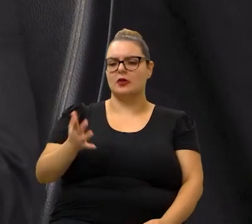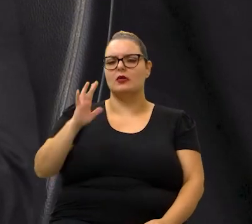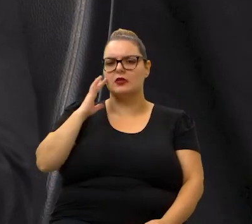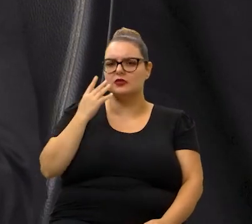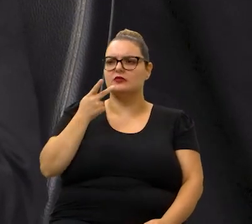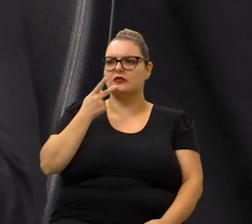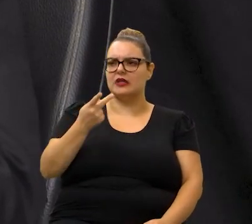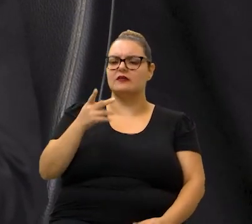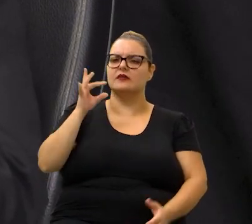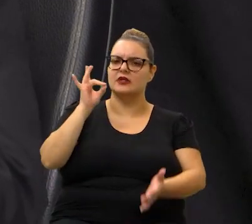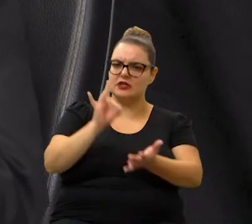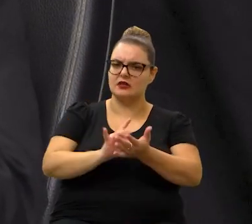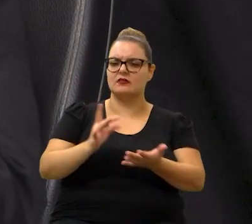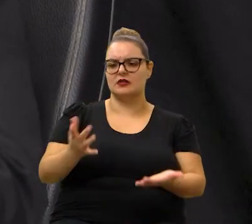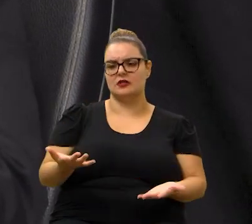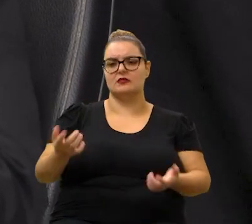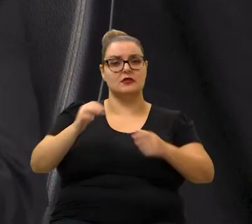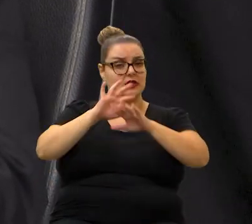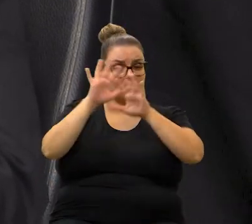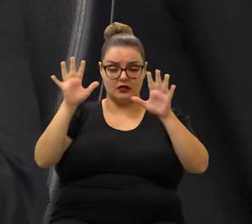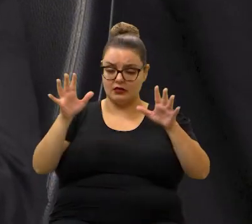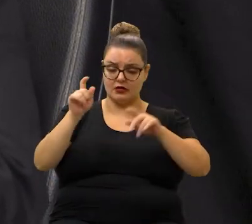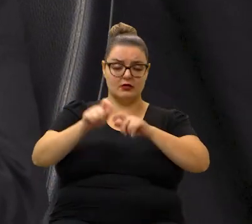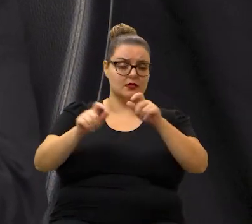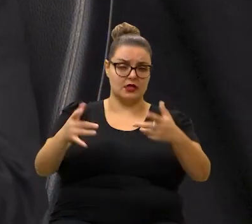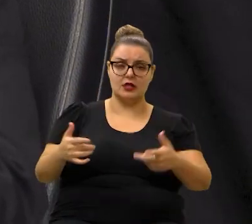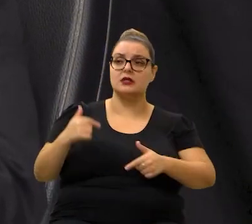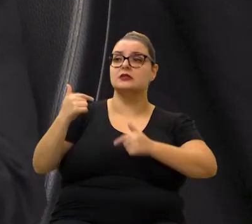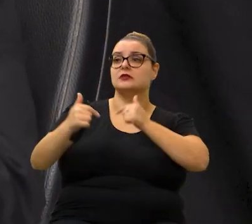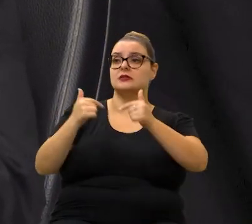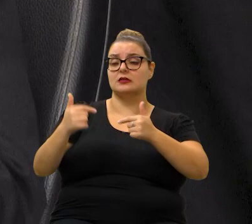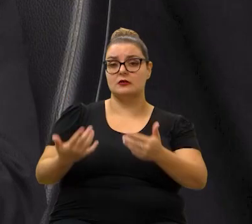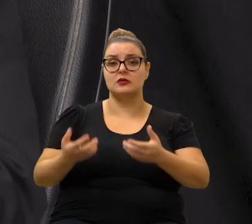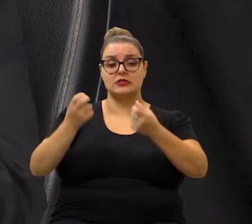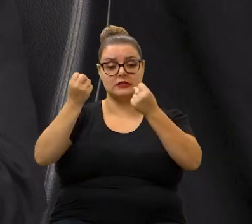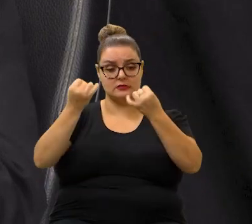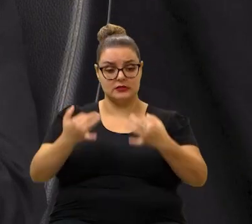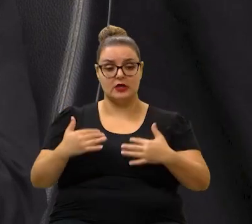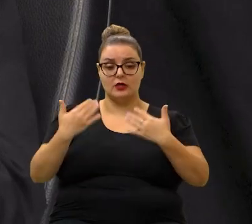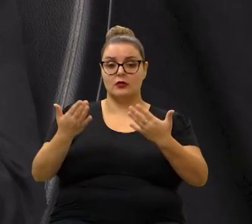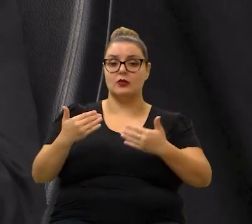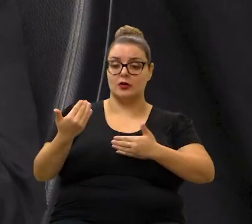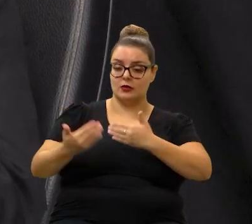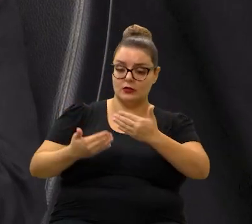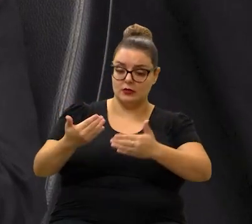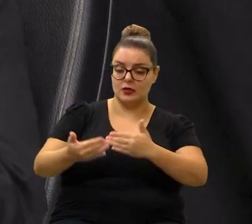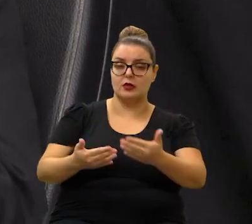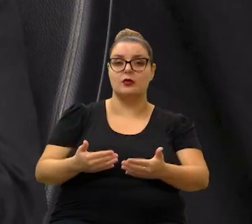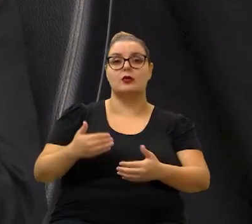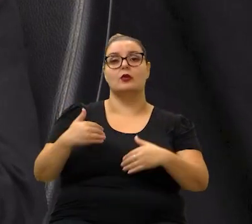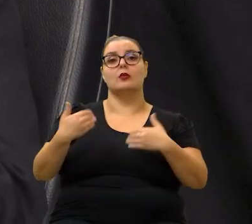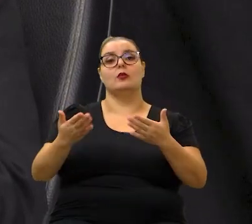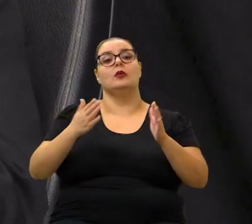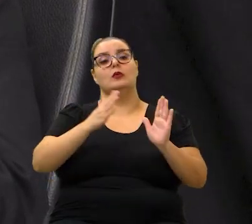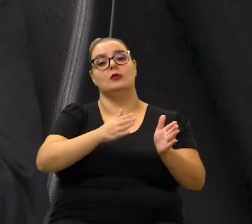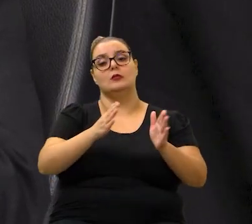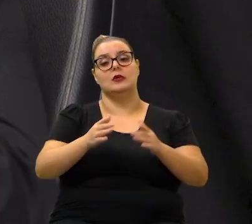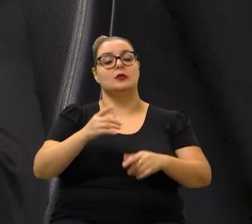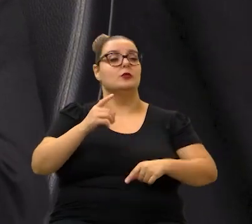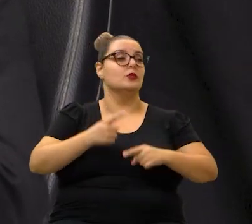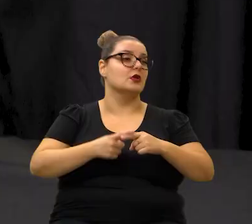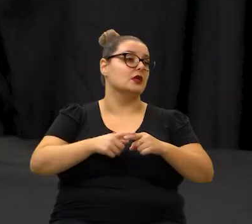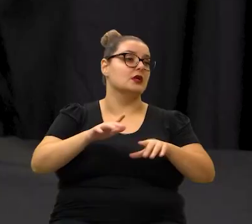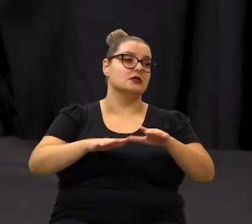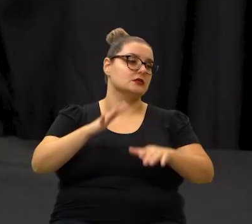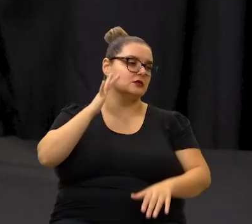temos que falar a verdade paraas pessoas e trabalhar explicar Qual que é o processo Qual é o passo a passo que às vezes